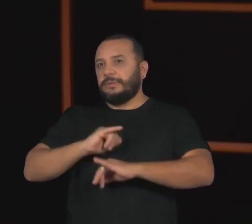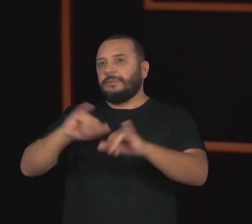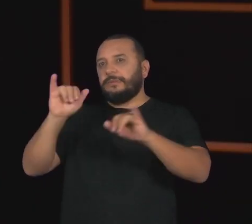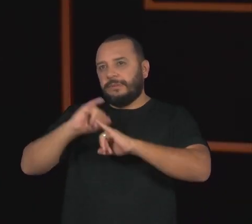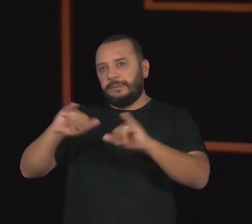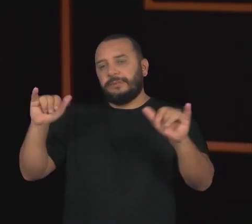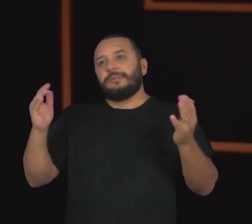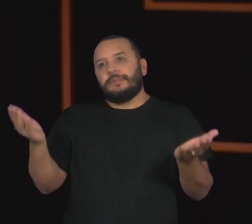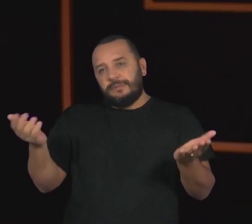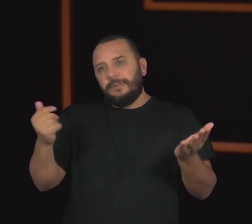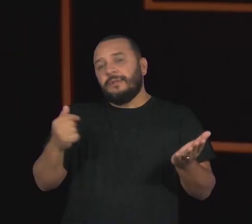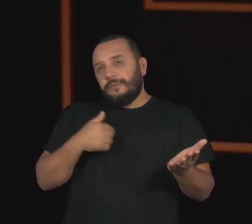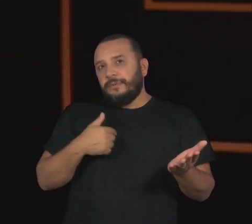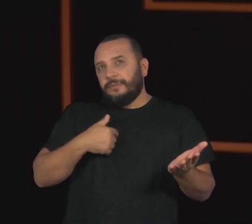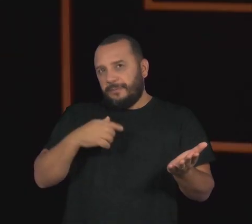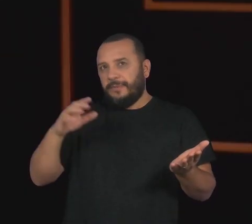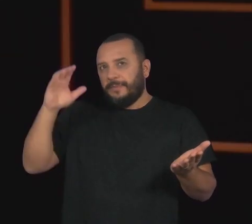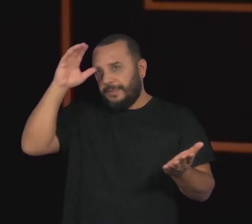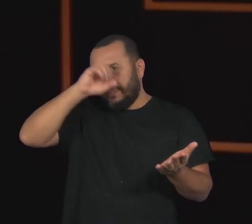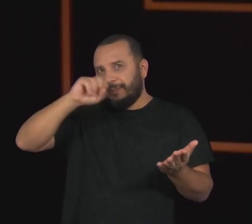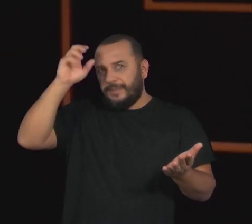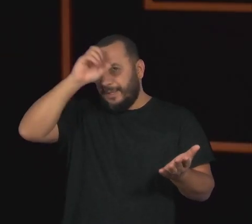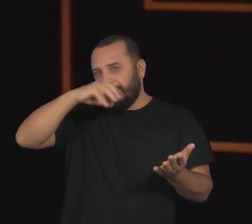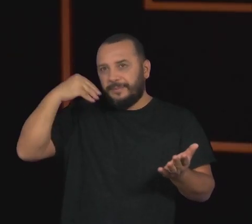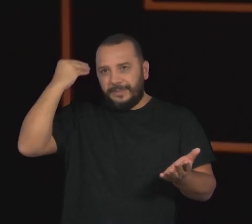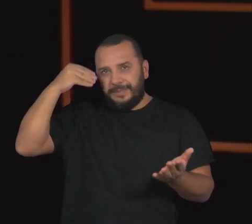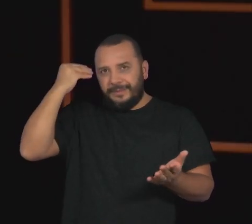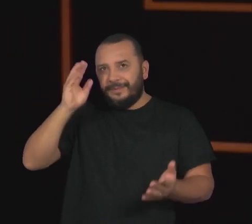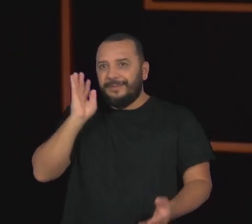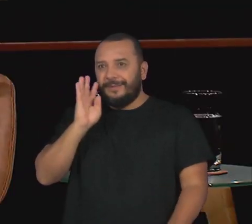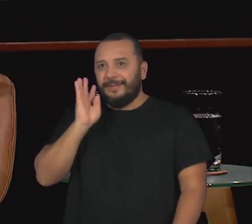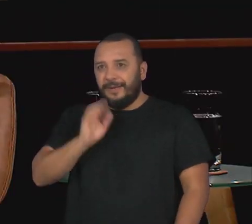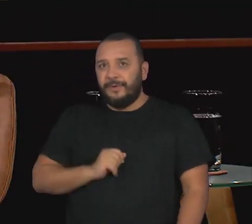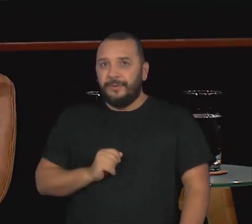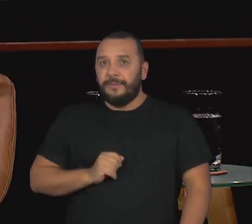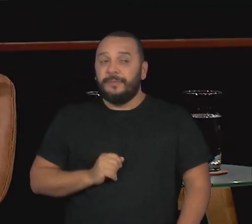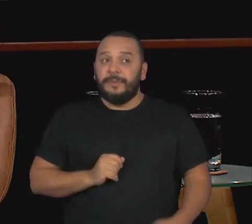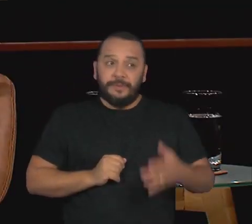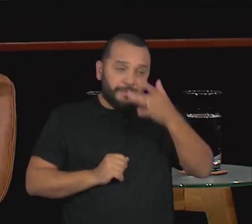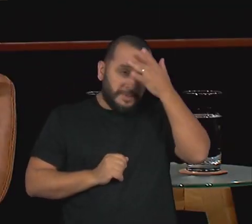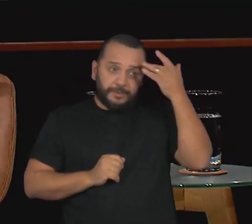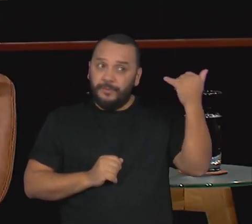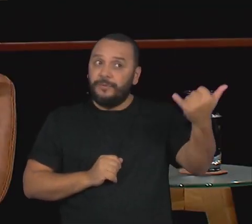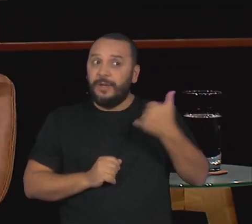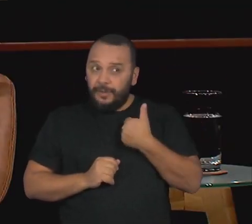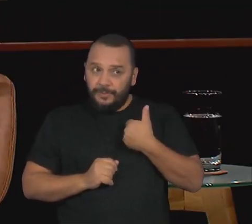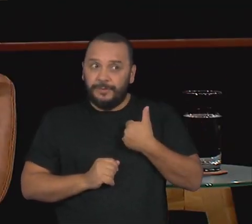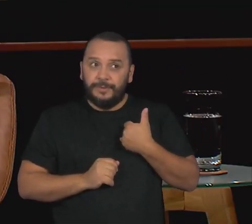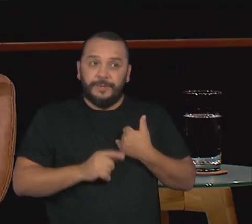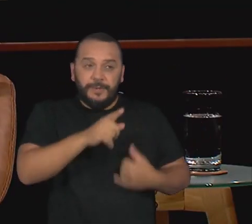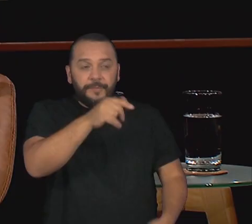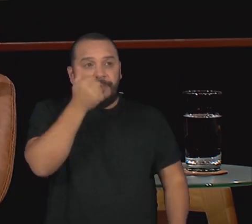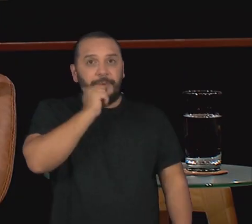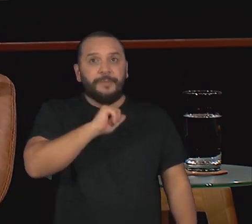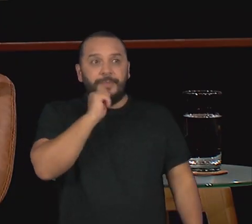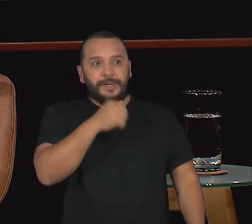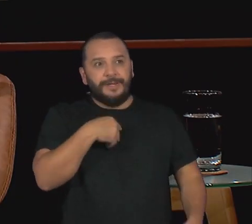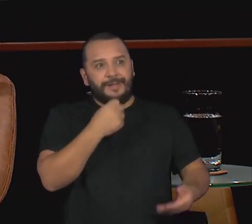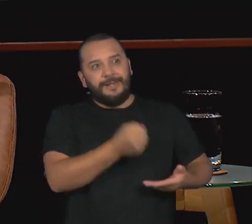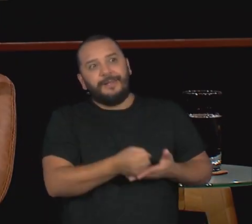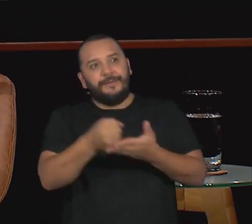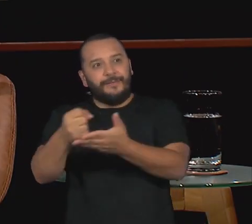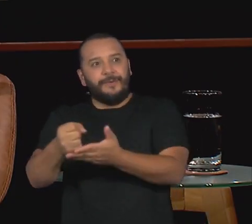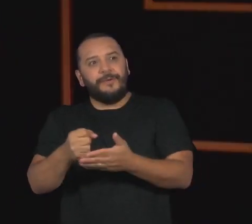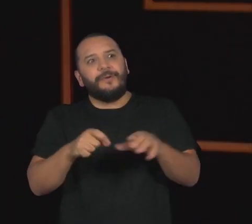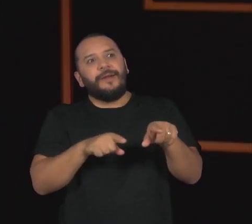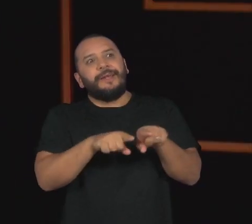tal. Então, tinha um aprendizado gigantesco também, muito legal. Agora, um passarinho me falou que, na verdade, a sua mãe tinha levado as suas irmãs para fazer